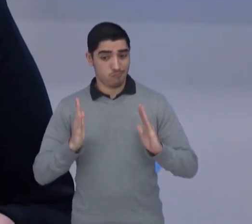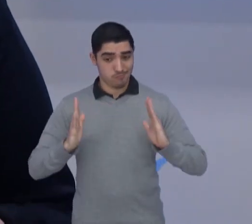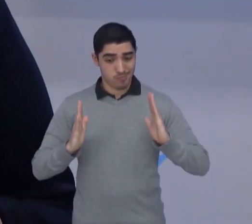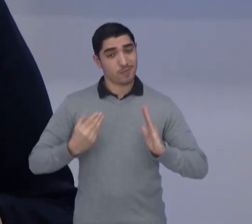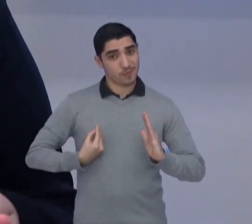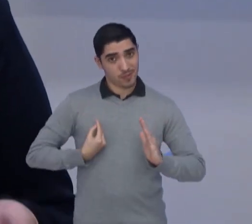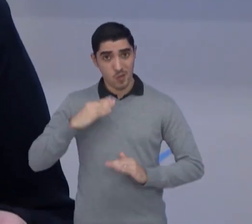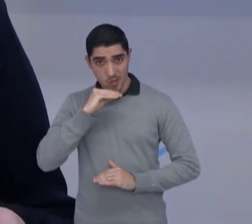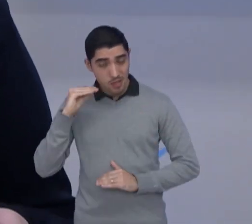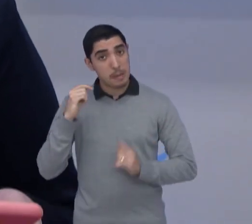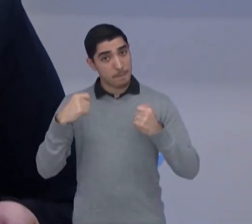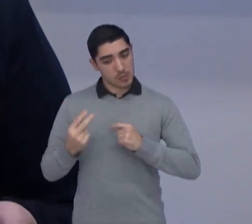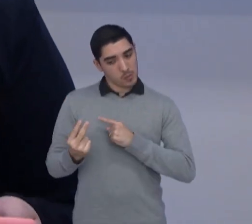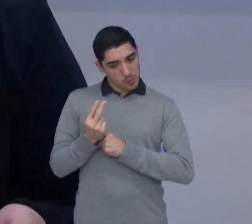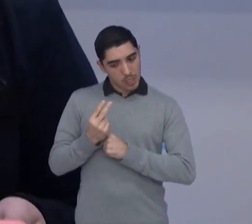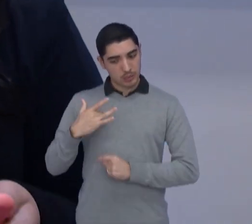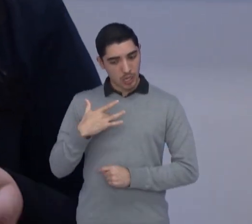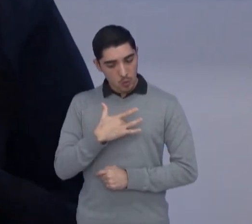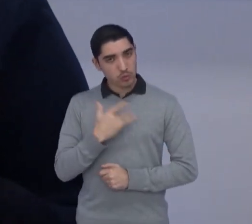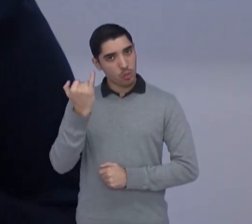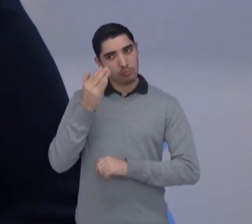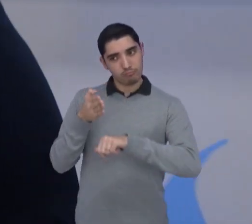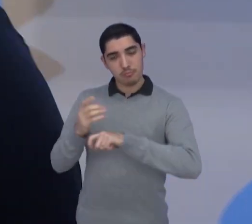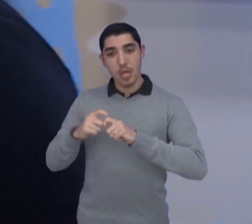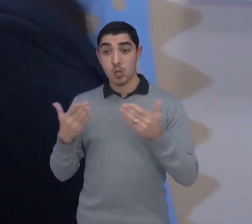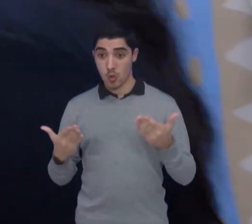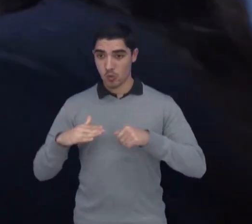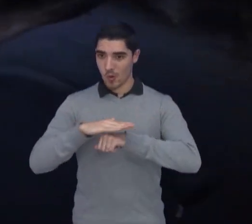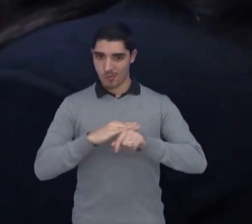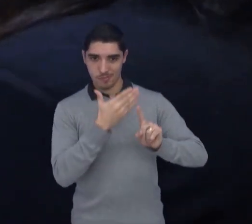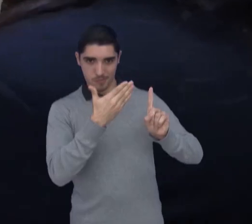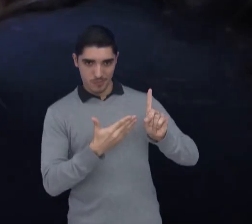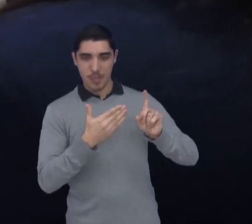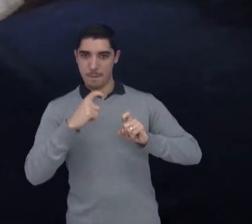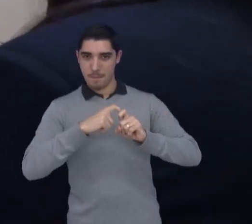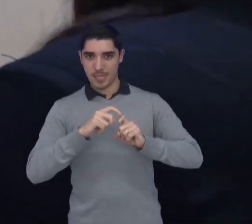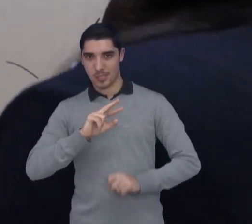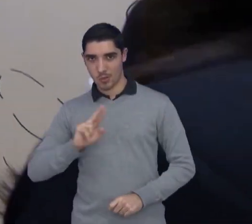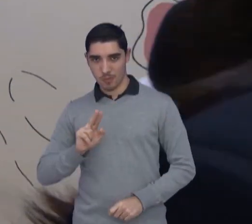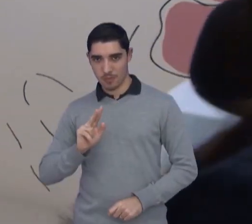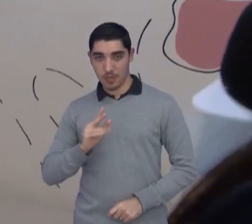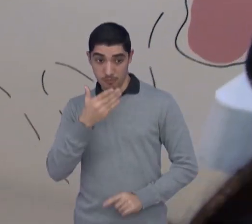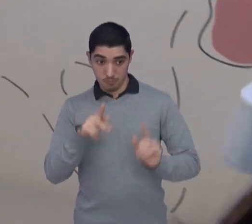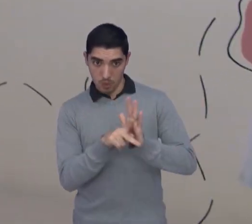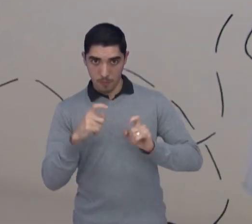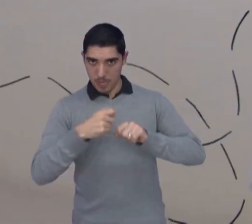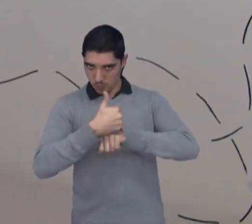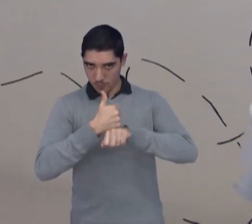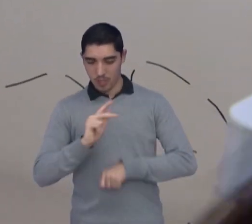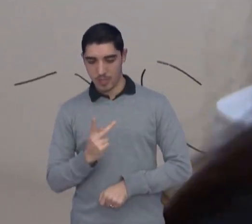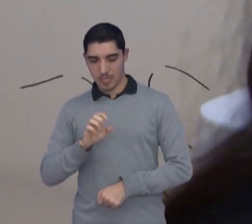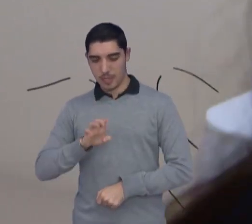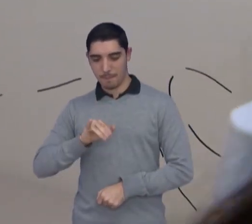estar atento com os cuidados médicos. E para isso eu falo com a ebiatra, a doutora Bruna Camargo. Então, doutora, eu já vou começar te perguntando o que é esse